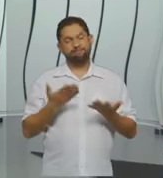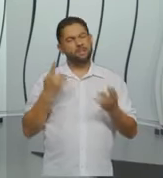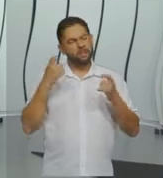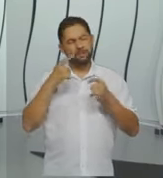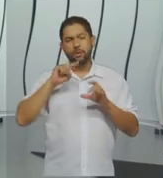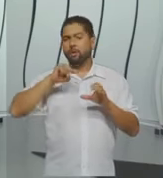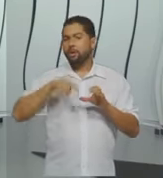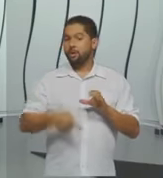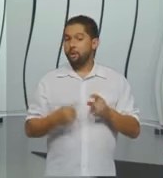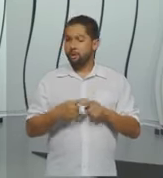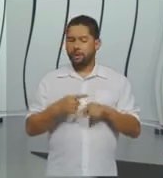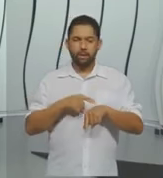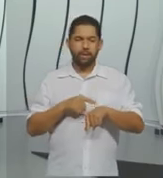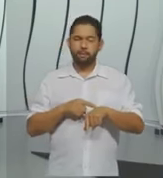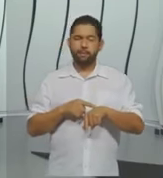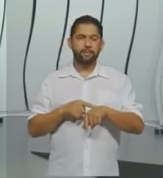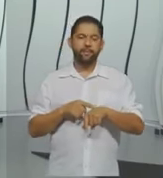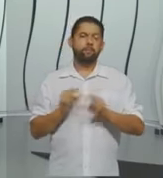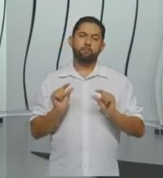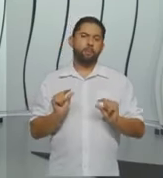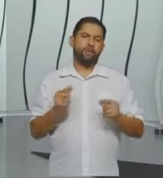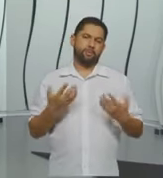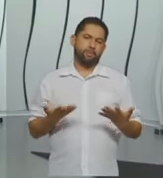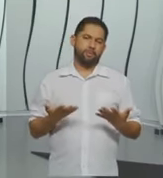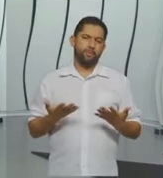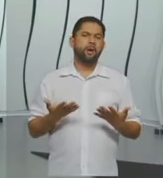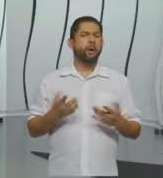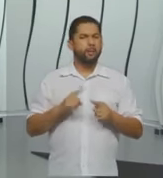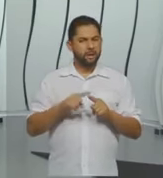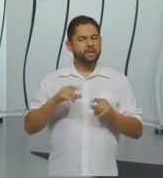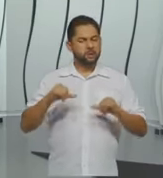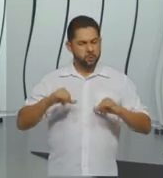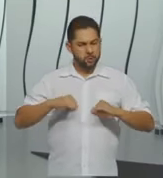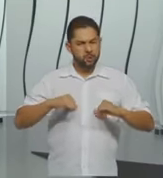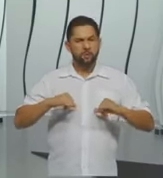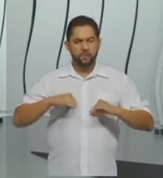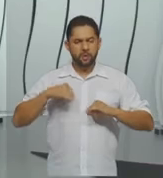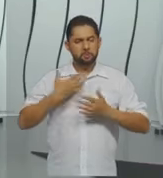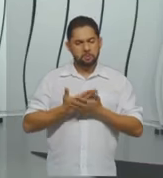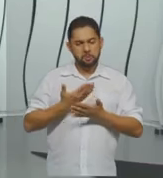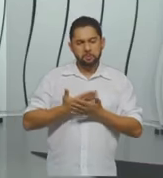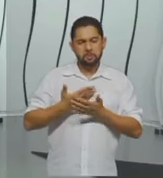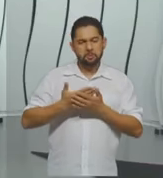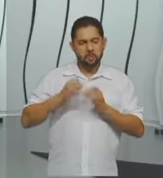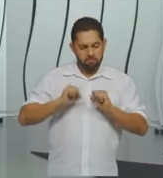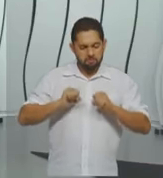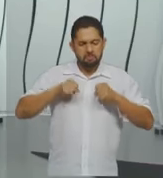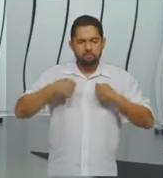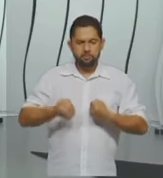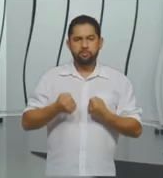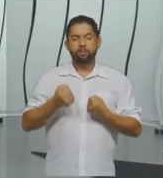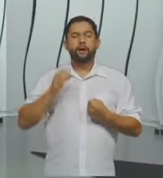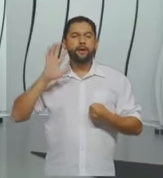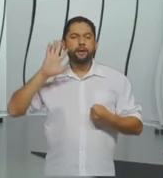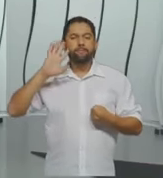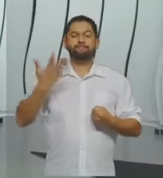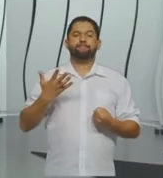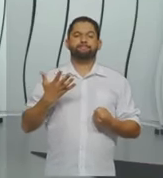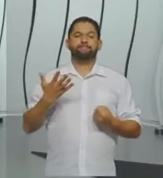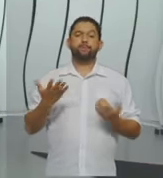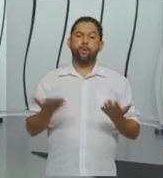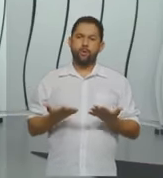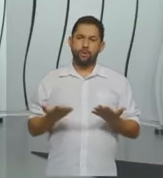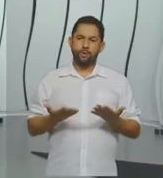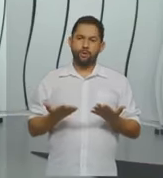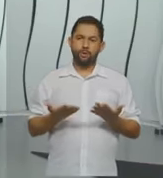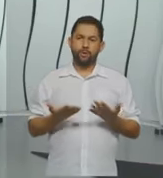porque o nosso tempo é curto. Mas ele sofreu bastante para poder chegar à conclusão que eu vou mostrar para vocês, que inclusive é